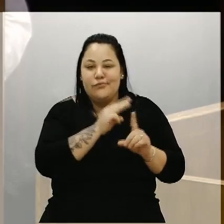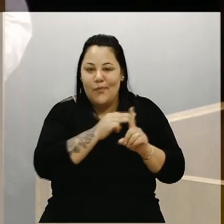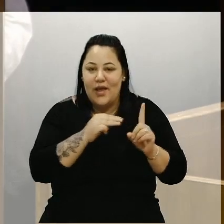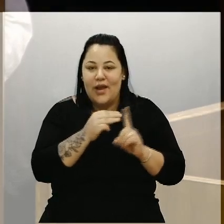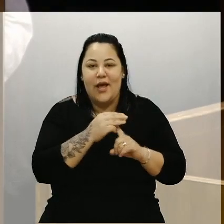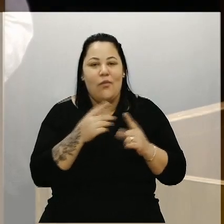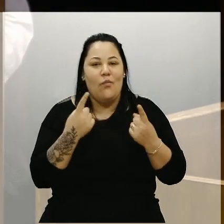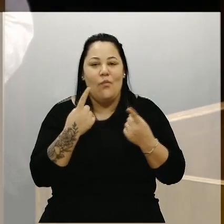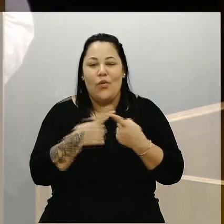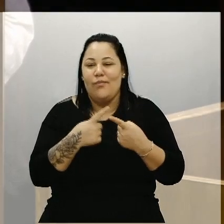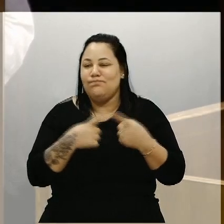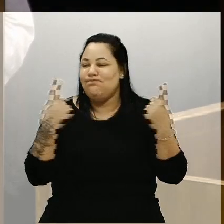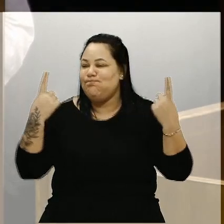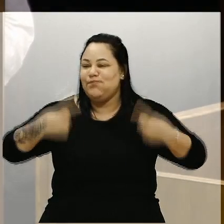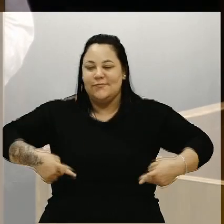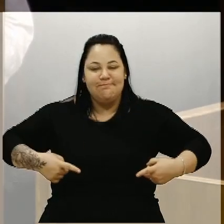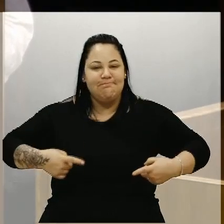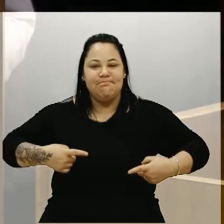competitivo.